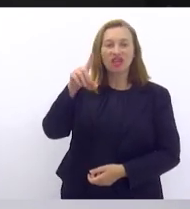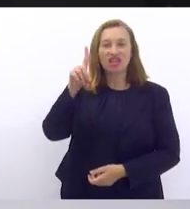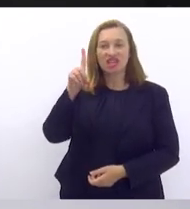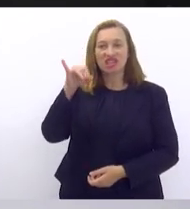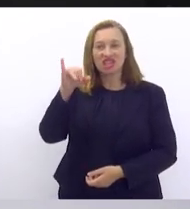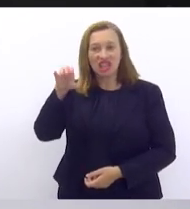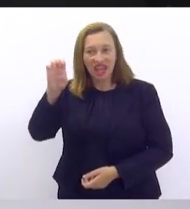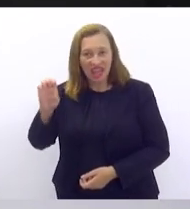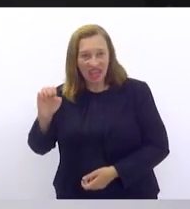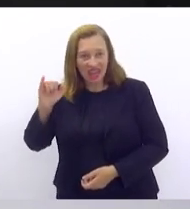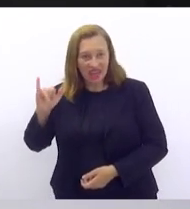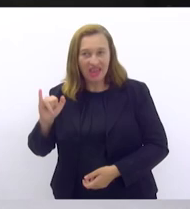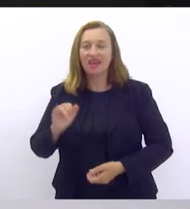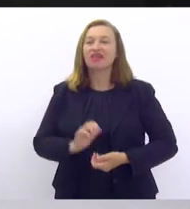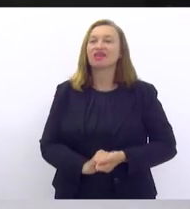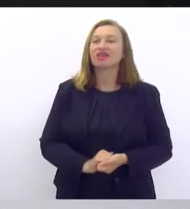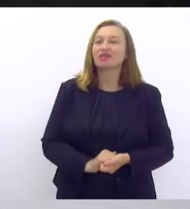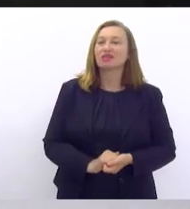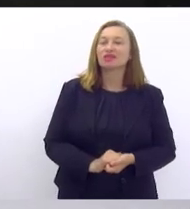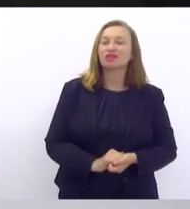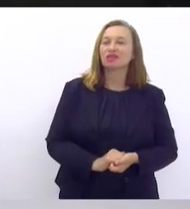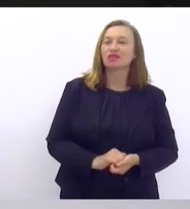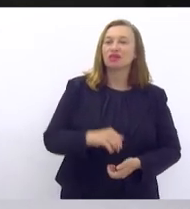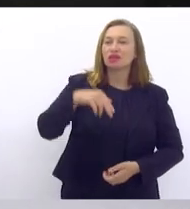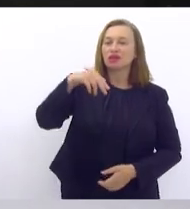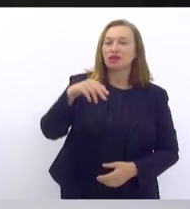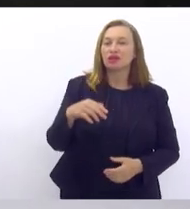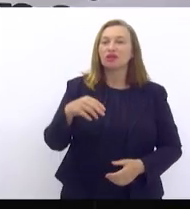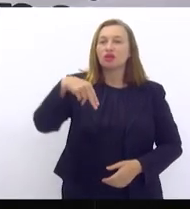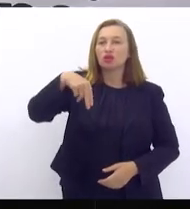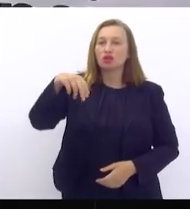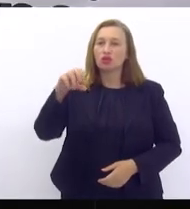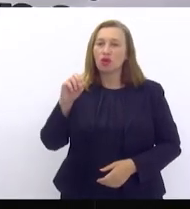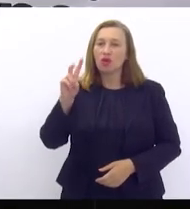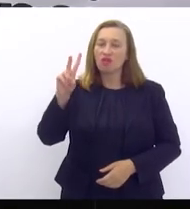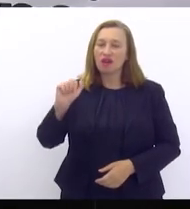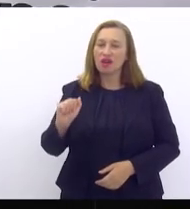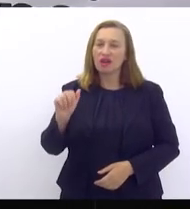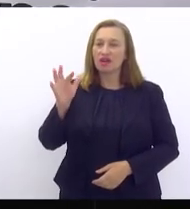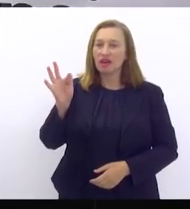bispo emérito de Nova Friburgo. Por favor, Dom Edinei.